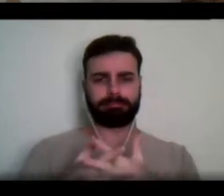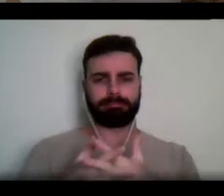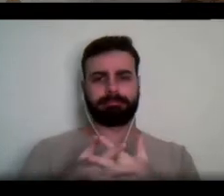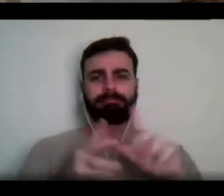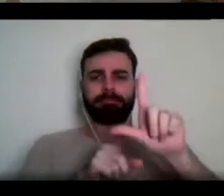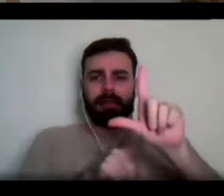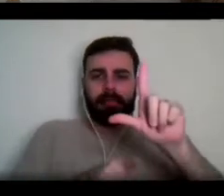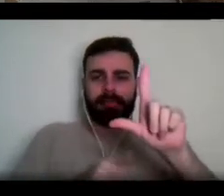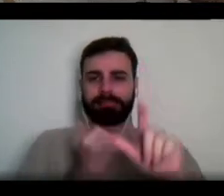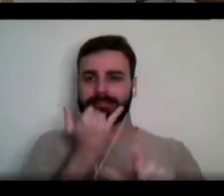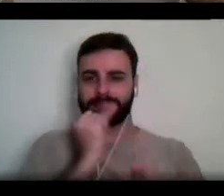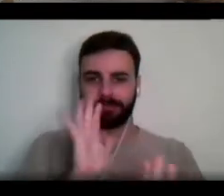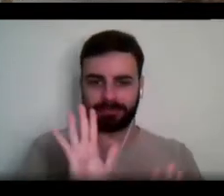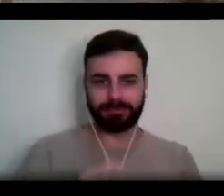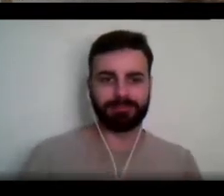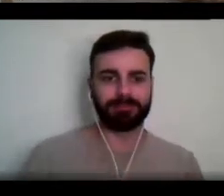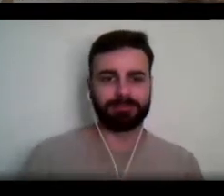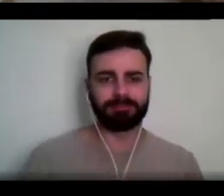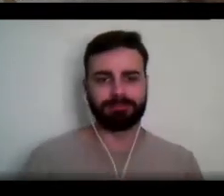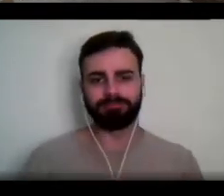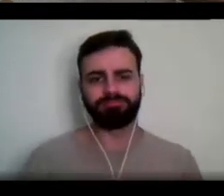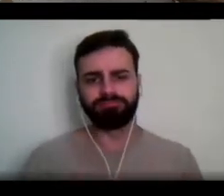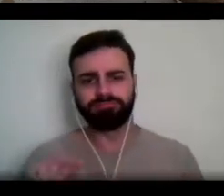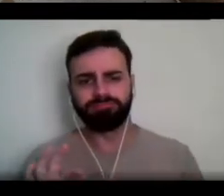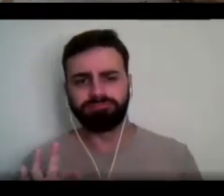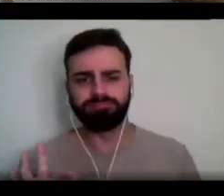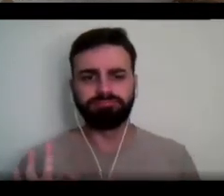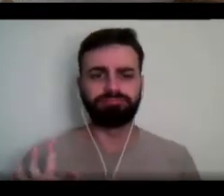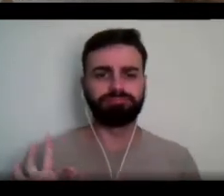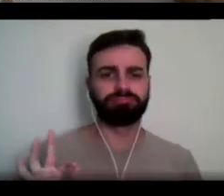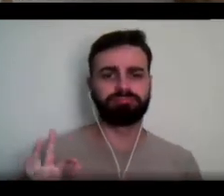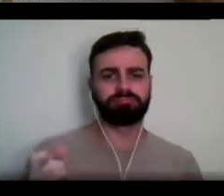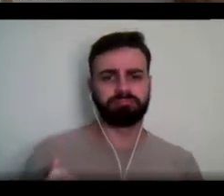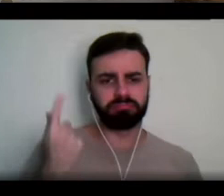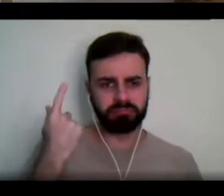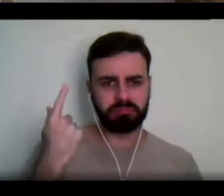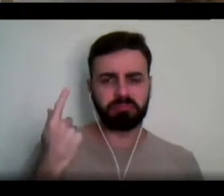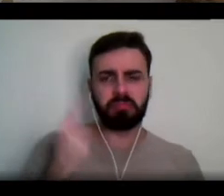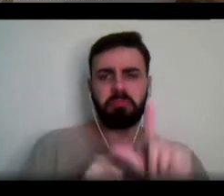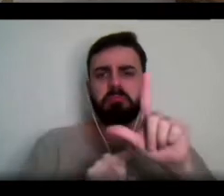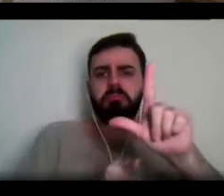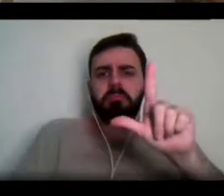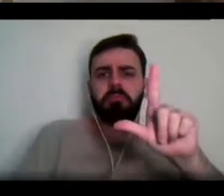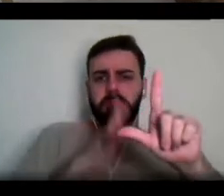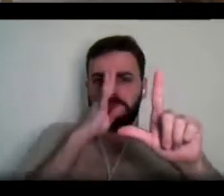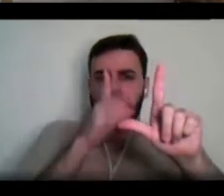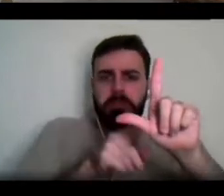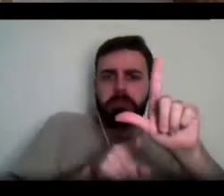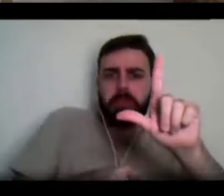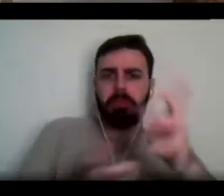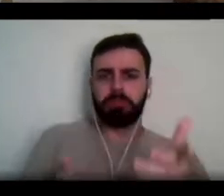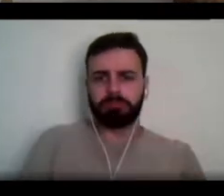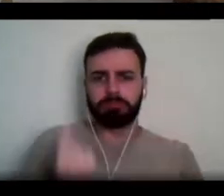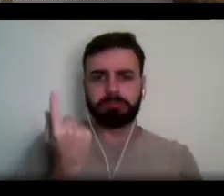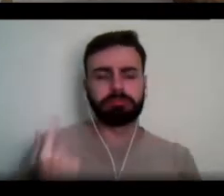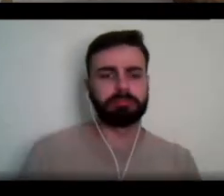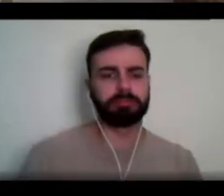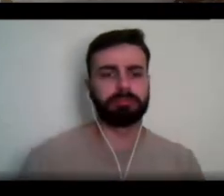aceleração. Ficou torto, mas vocês vão me perdoar. Ah, não, vocês não... Ué, por que esse trem não funcionou?